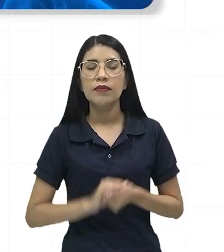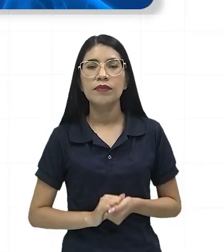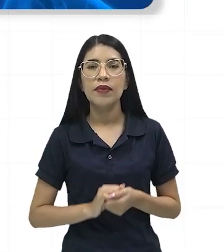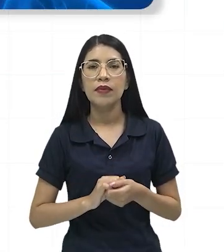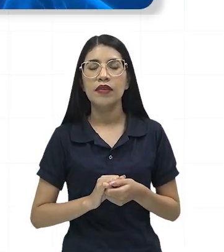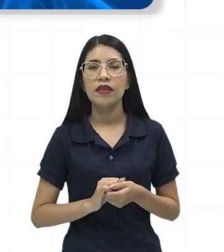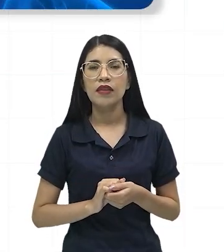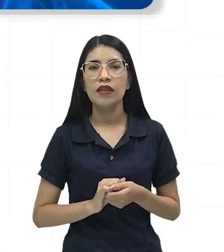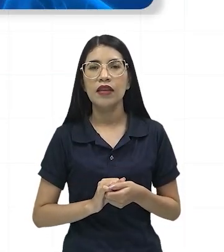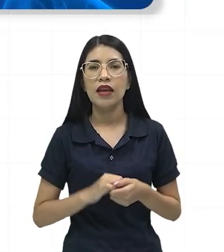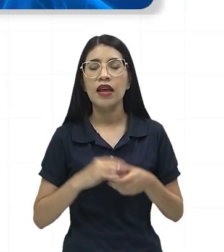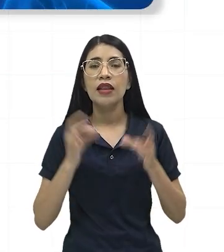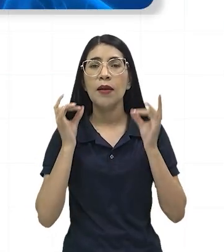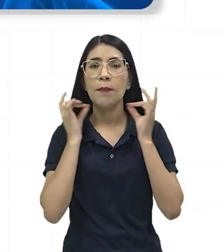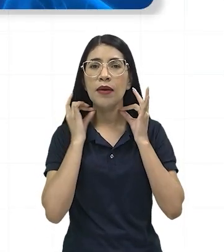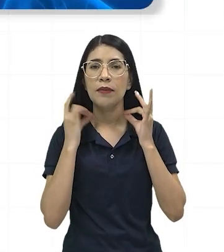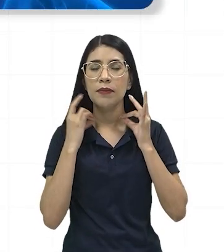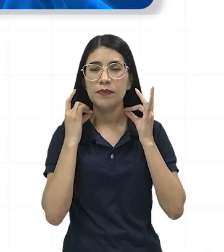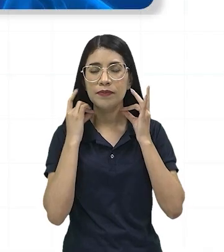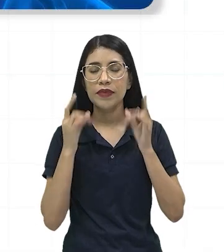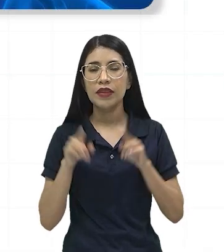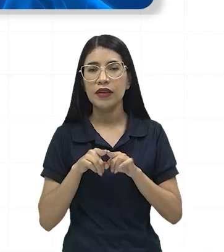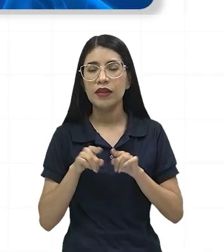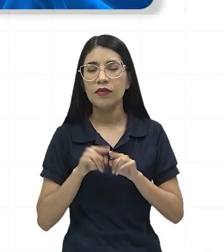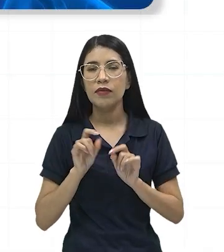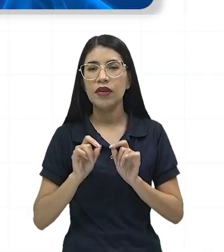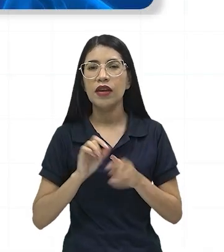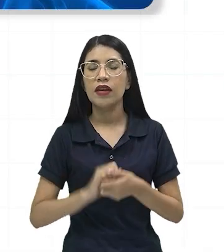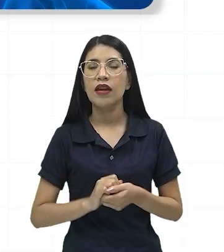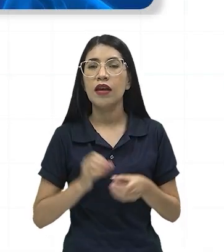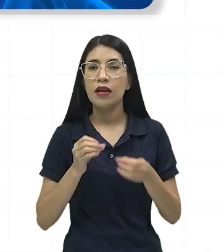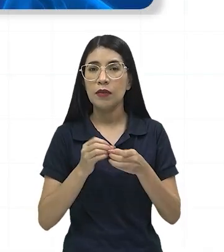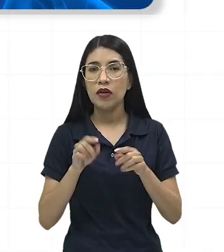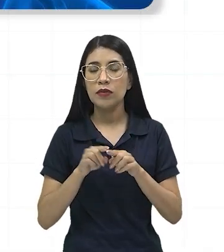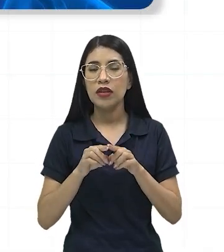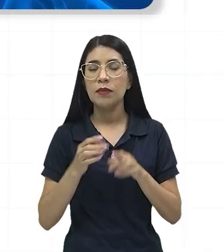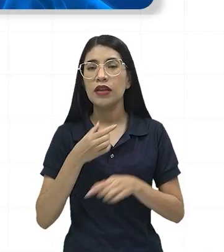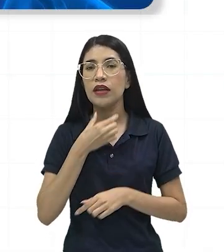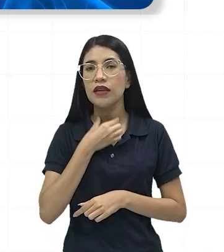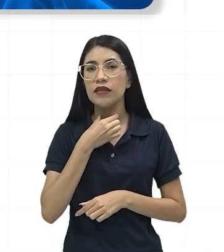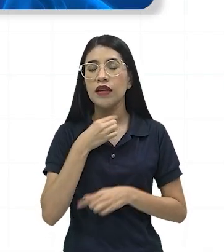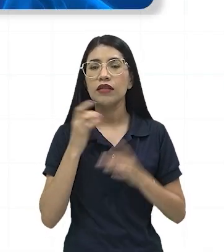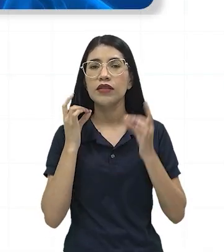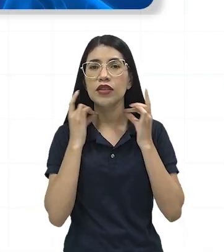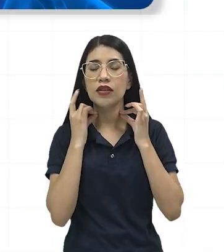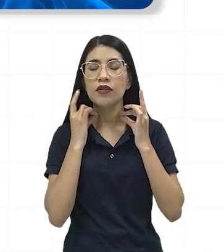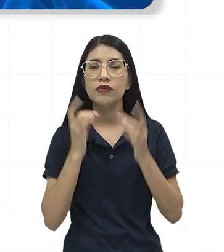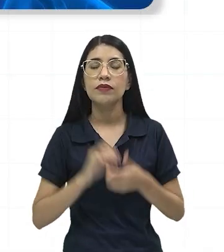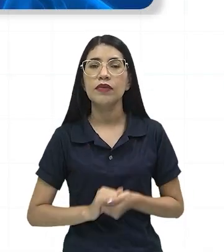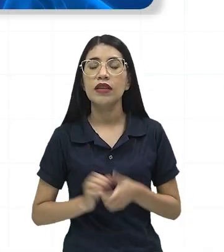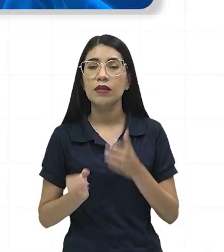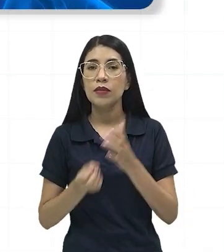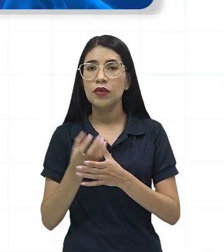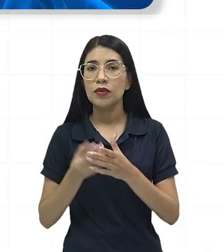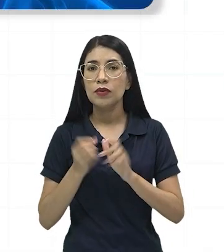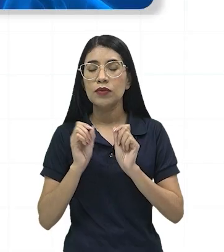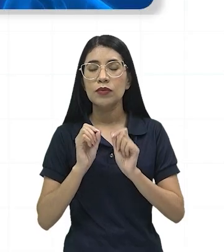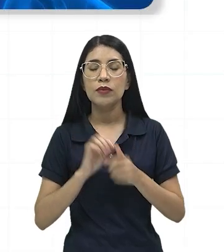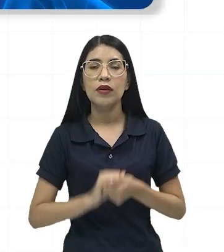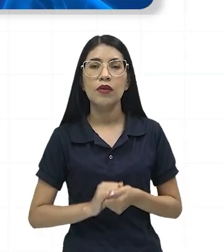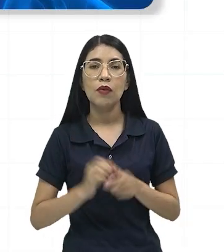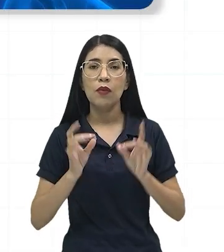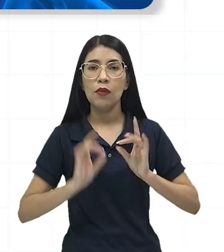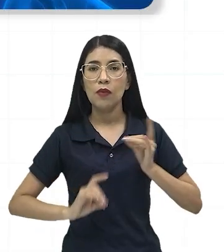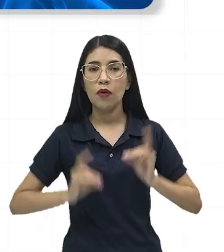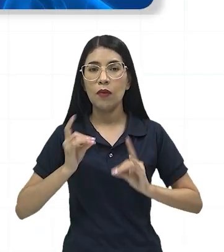que ficam bem próximas à tireoide, né? E a paratireoide produz um